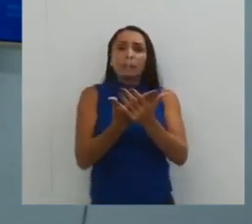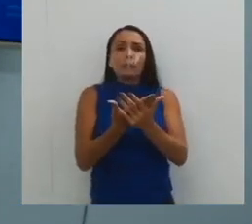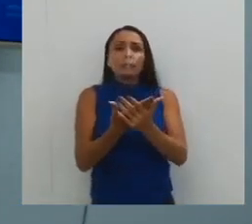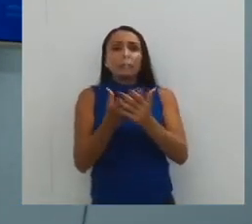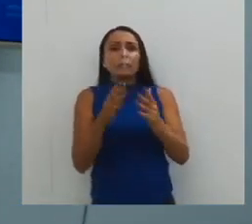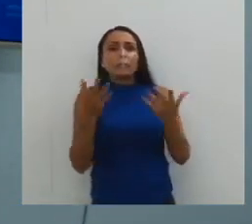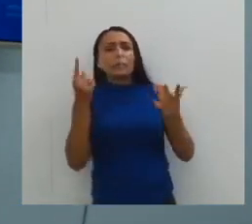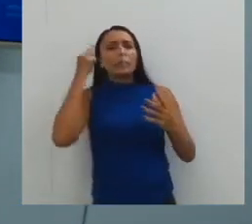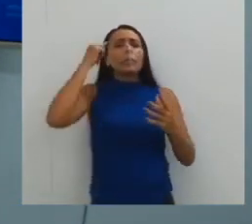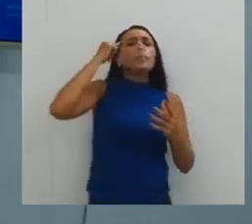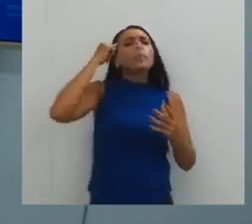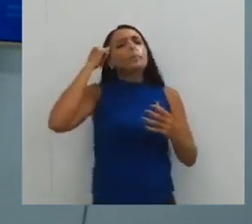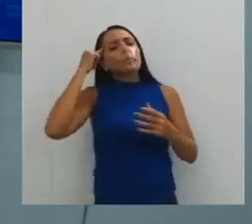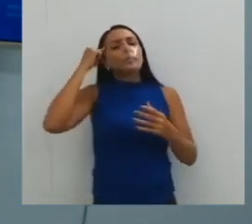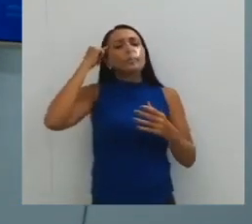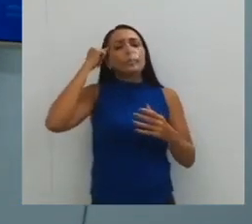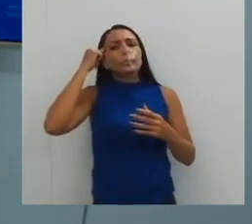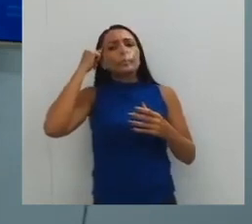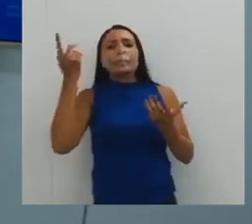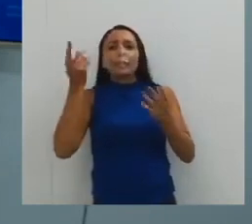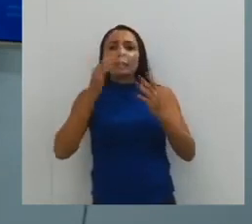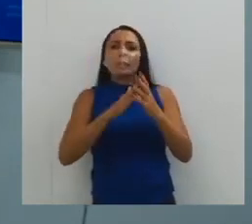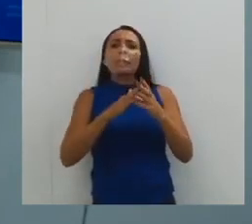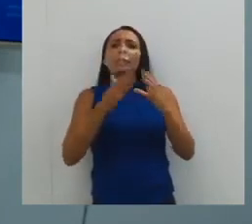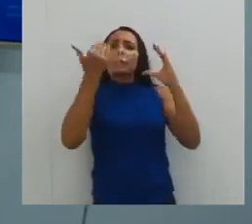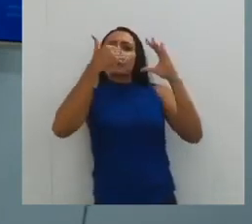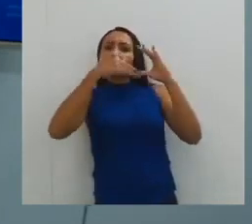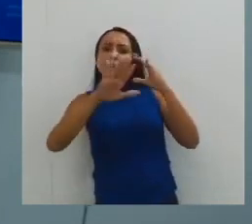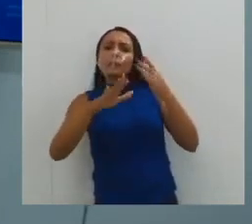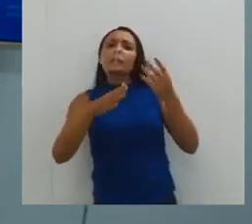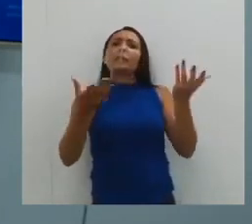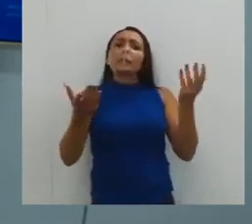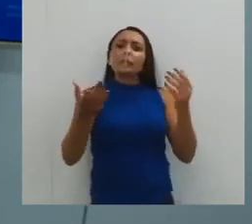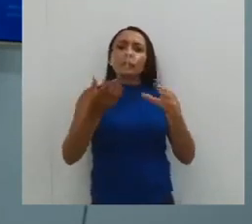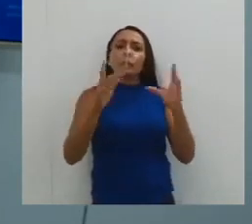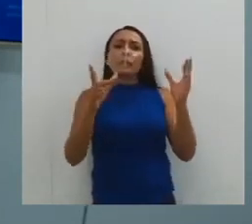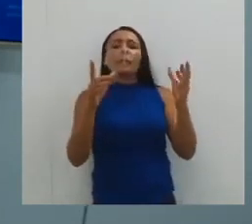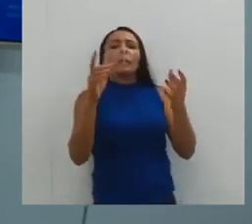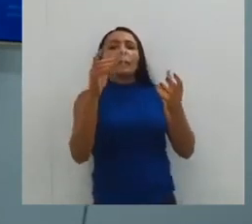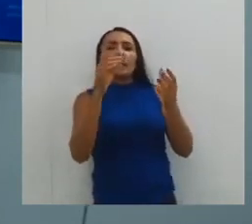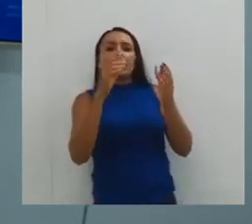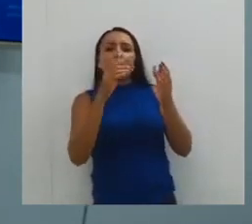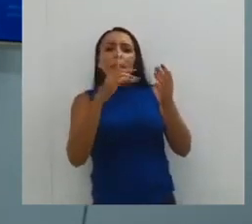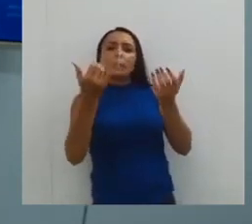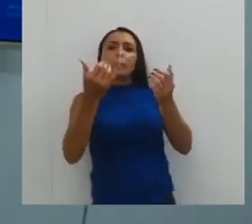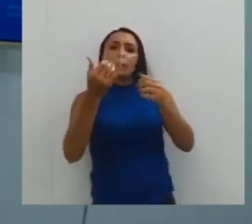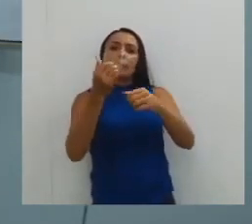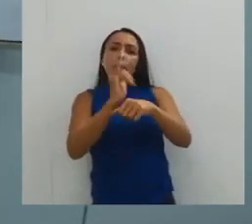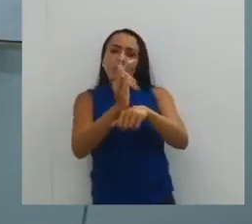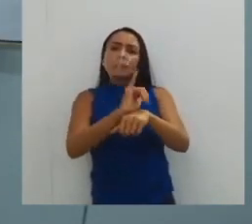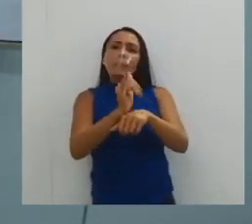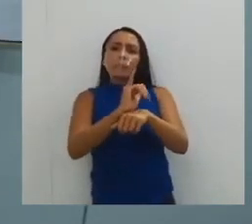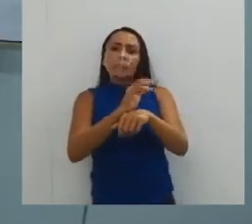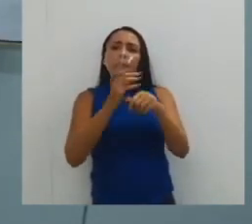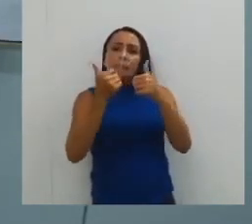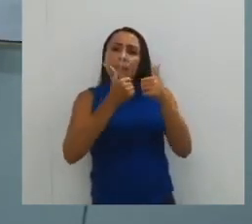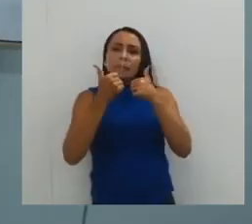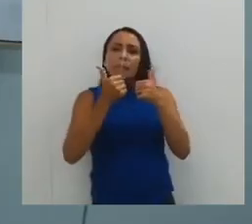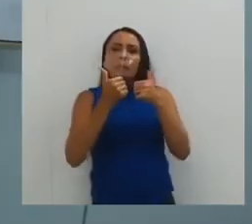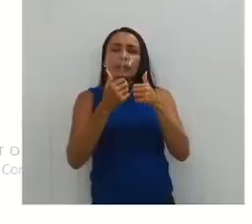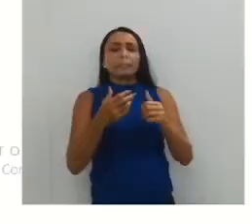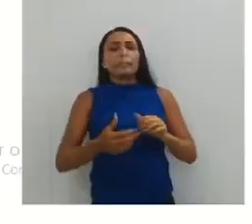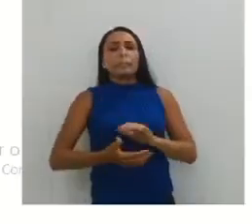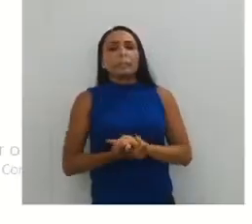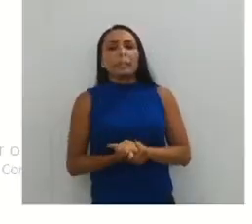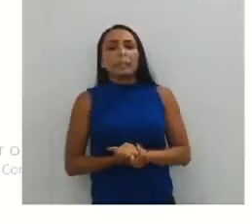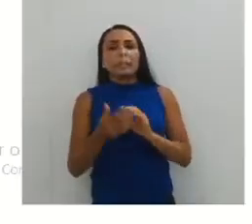se tiver alguma dúvida, mande para o nosso contato, mande também no Conecta aí, beleza? Se liga aí, nossa aula. Veja